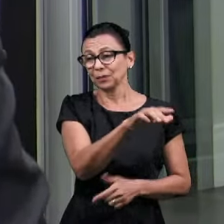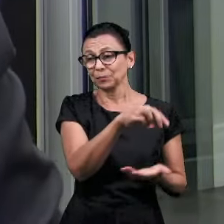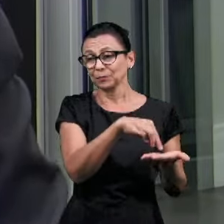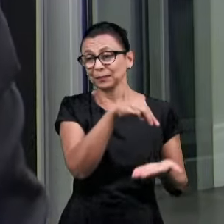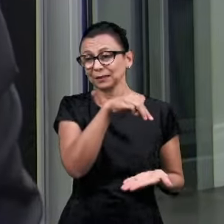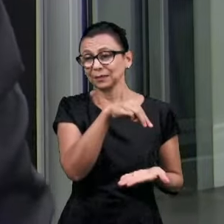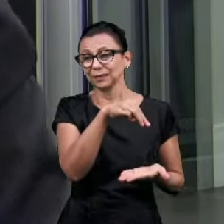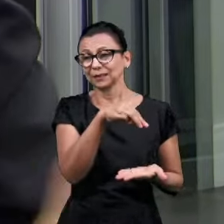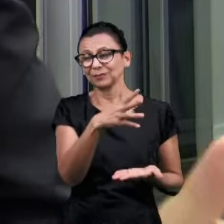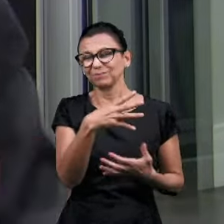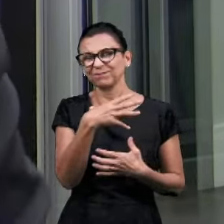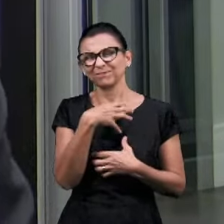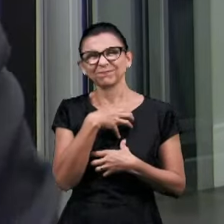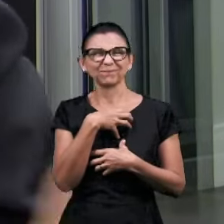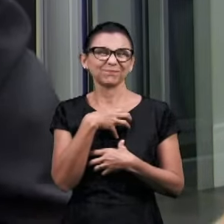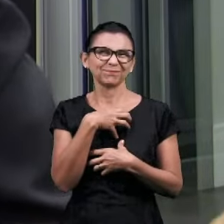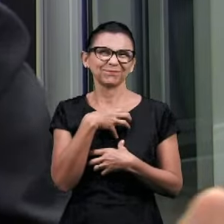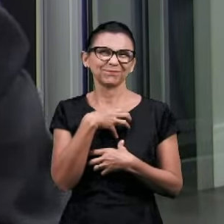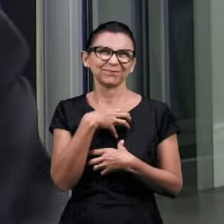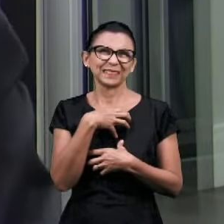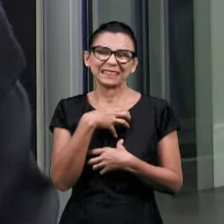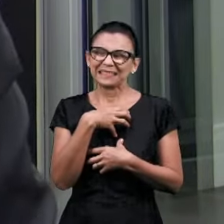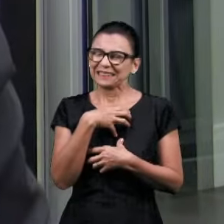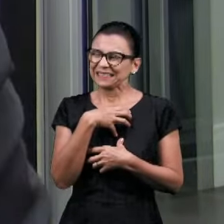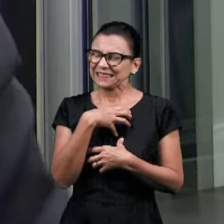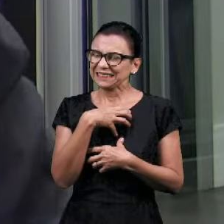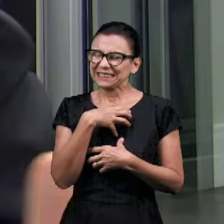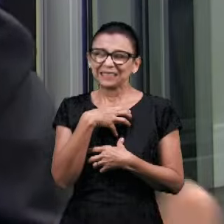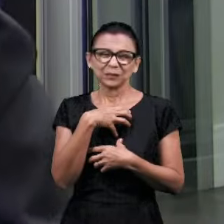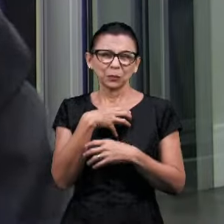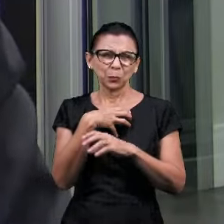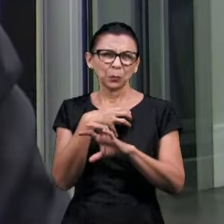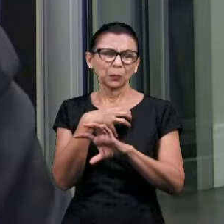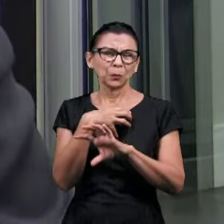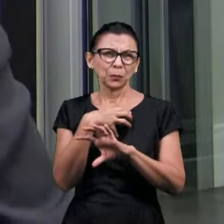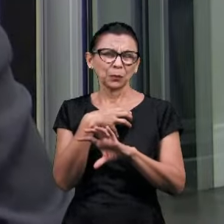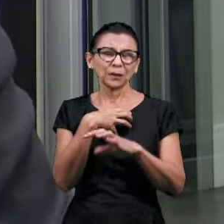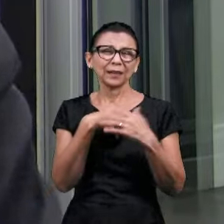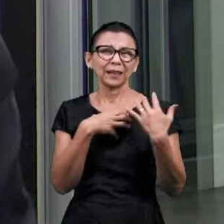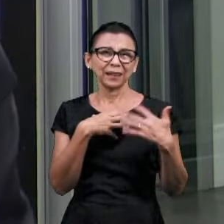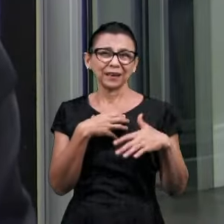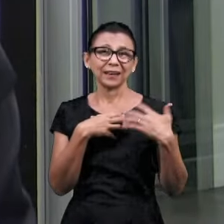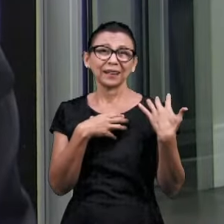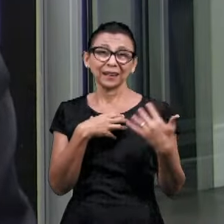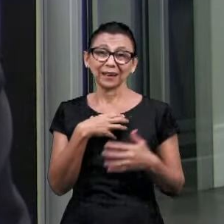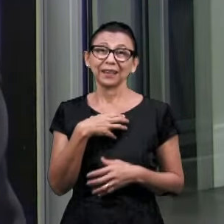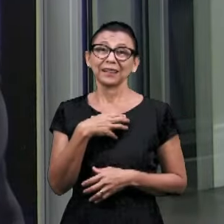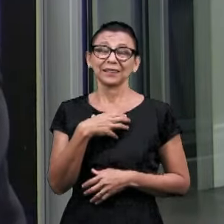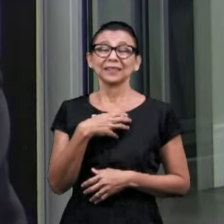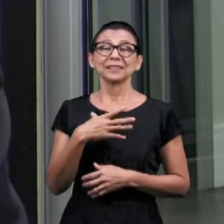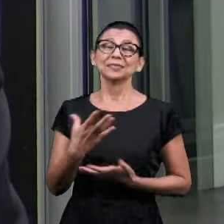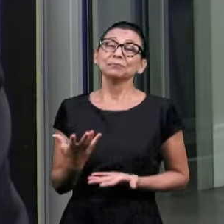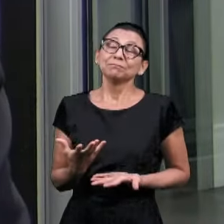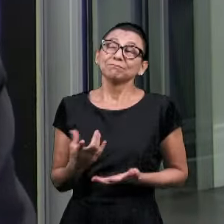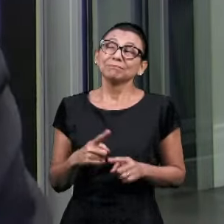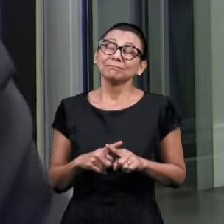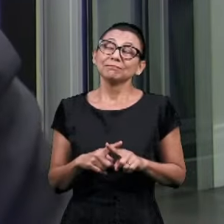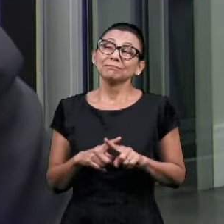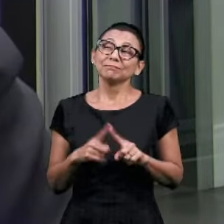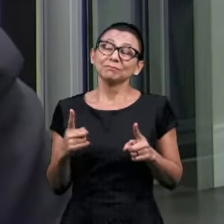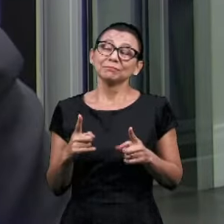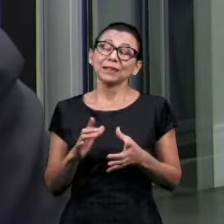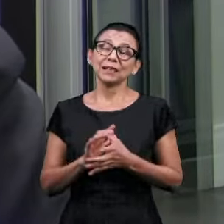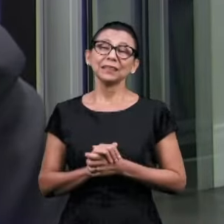sentimento, né, de ter que se desligar, ter que né, é uma experiência nova. Mas, por outro lado, o